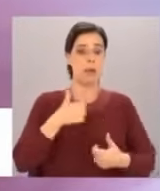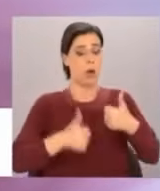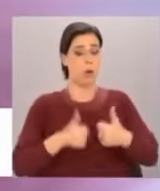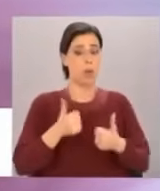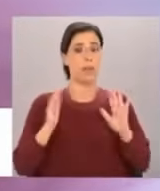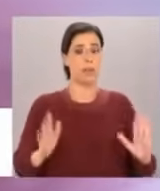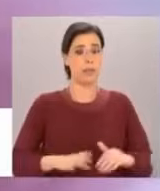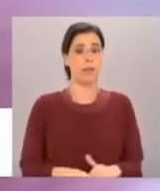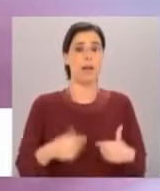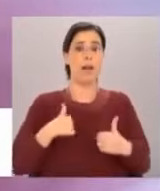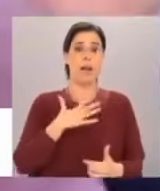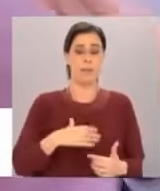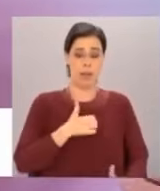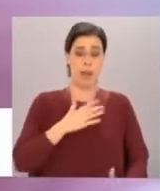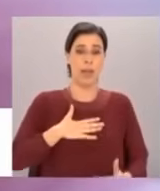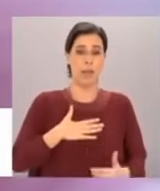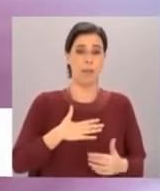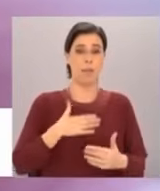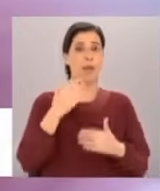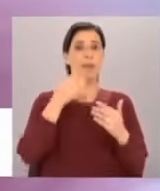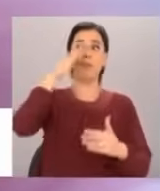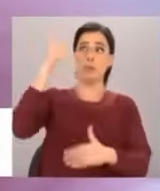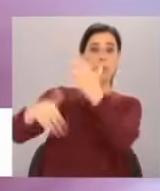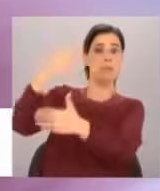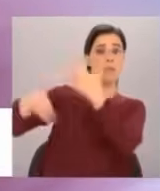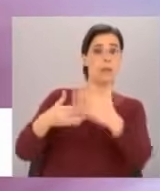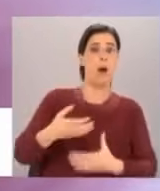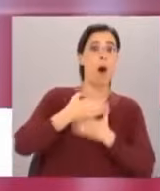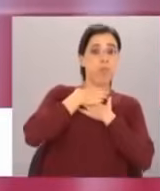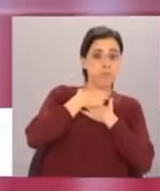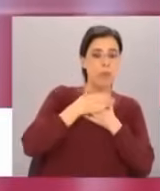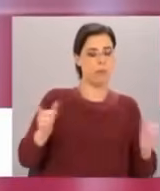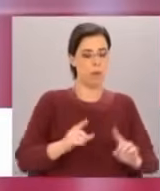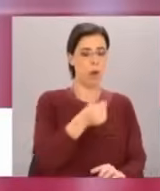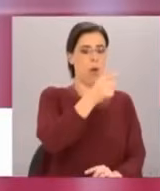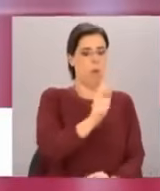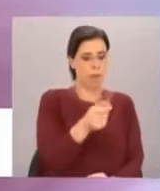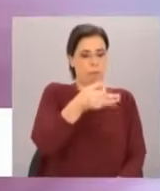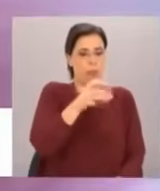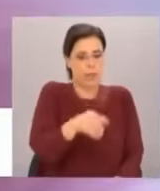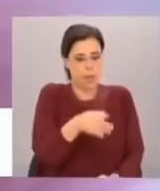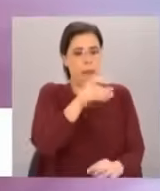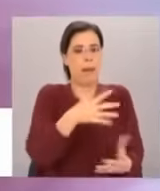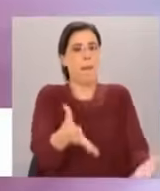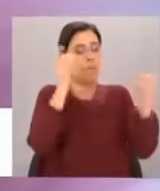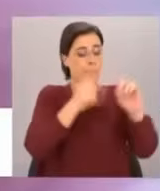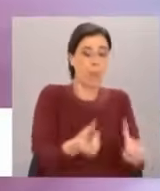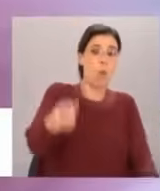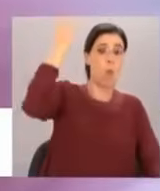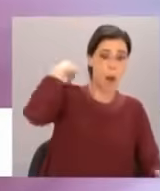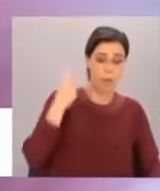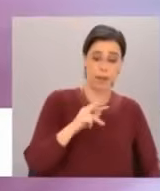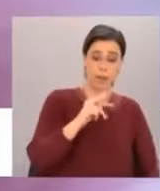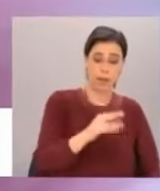sejam competitivas entanto nós queremos que as empresas teriam foi lá fora não queremos tocá-las com quer fazer o pai do lado esquerdo em PCP nós tivemos no